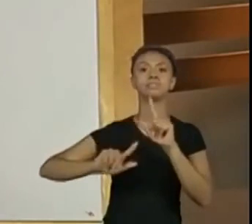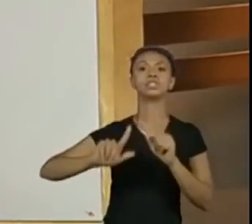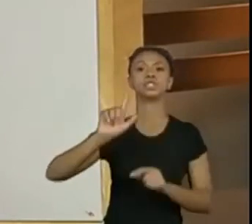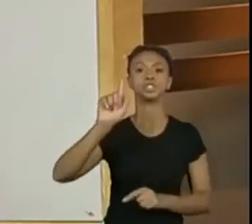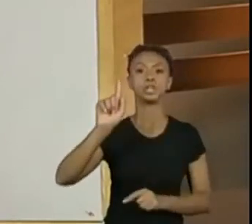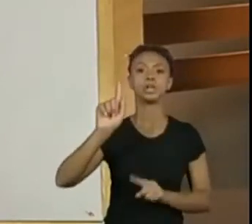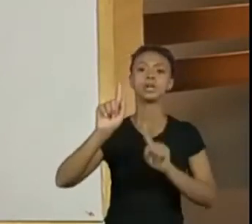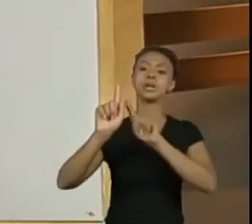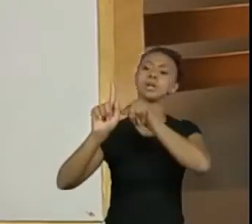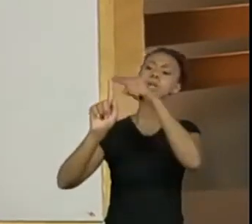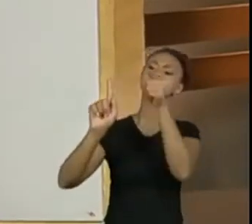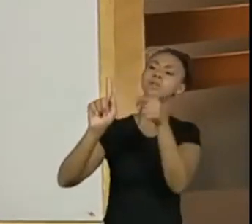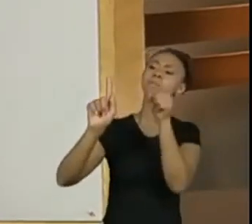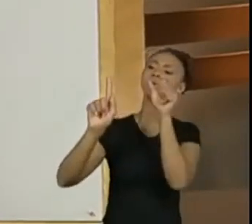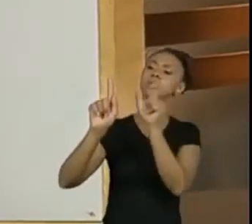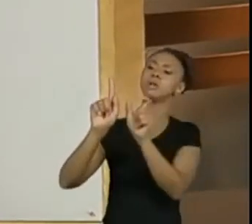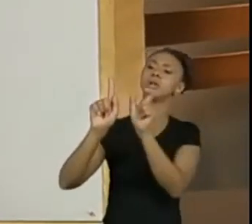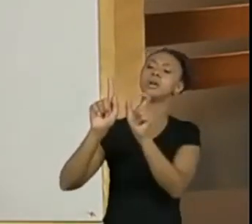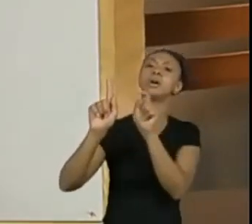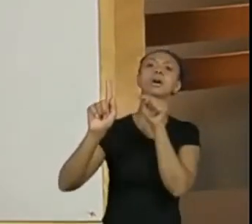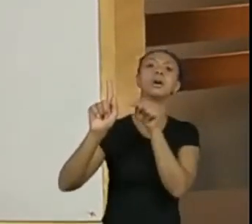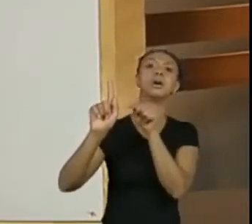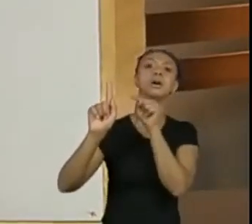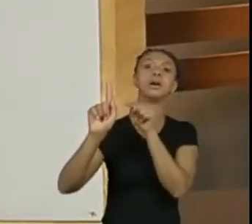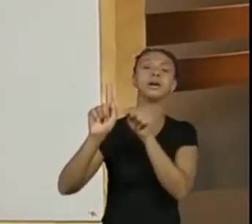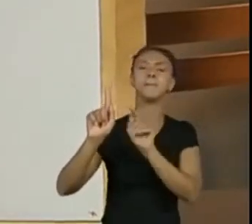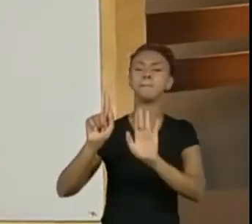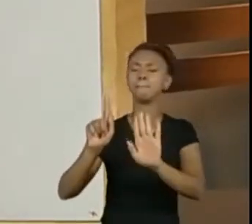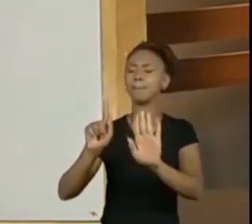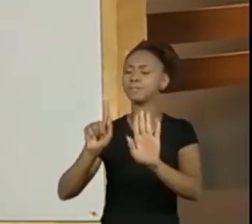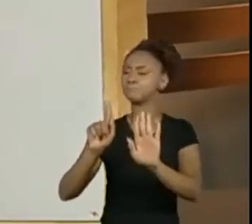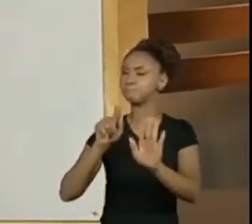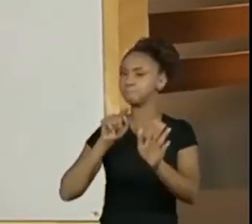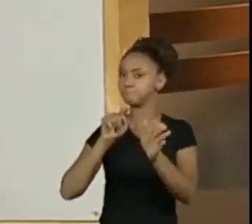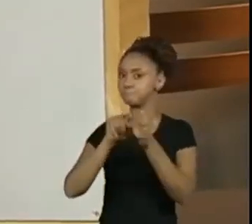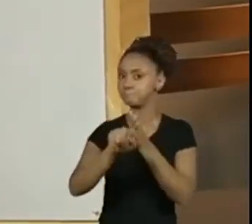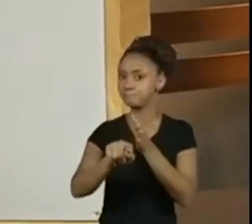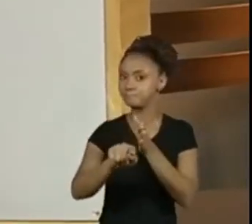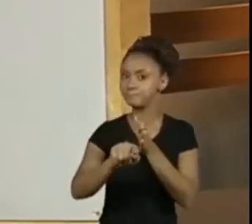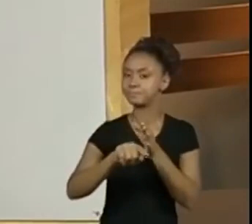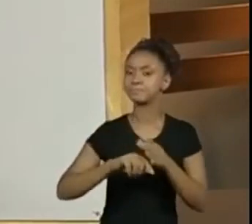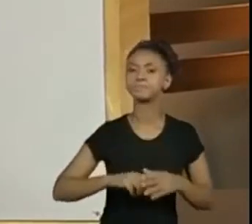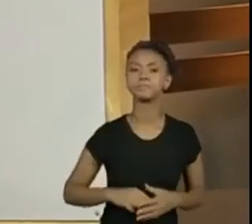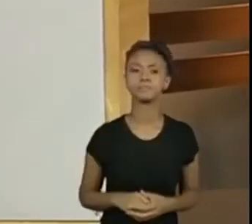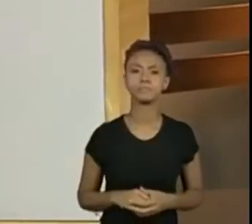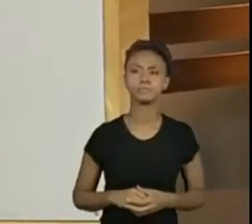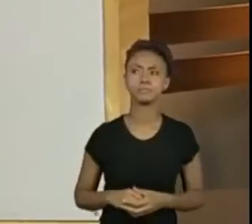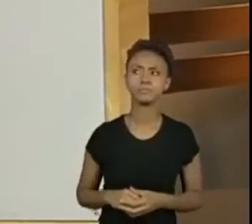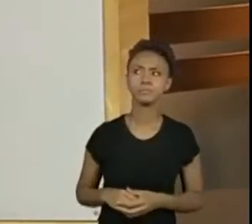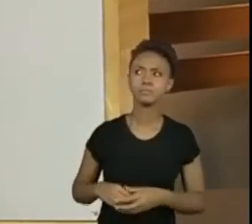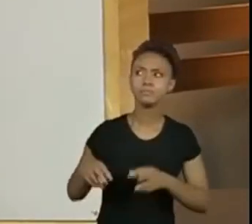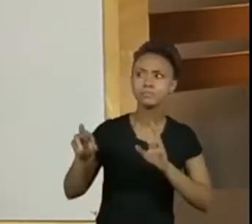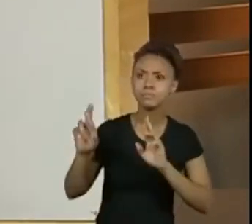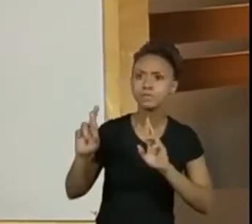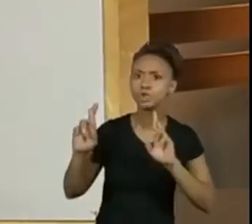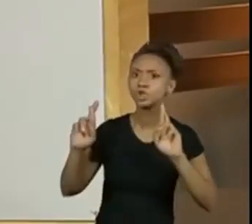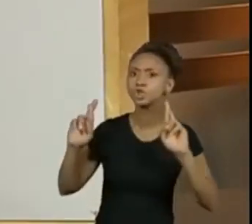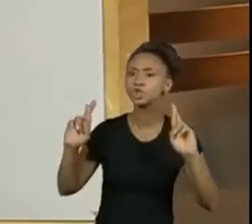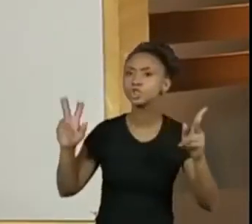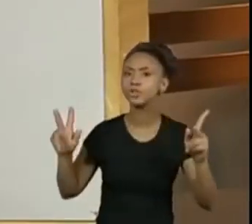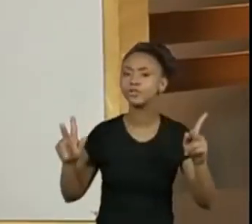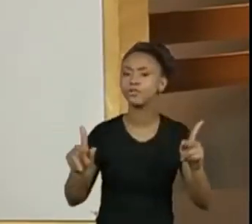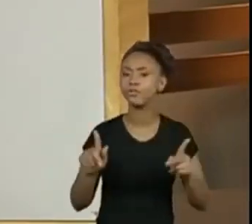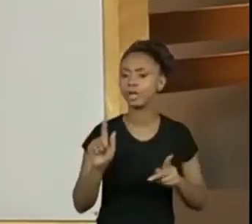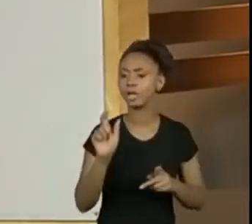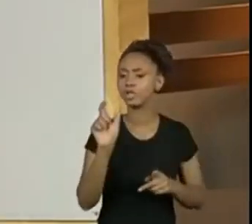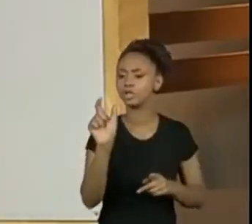para a letra seguinte. Agora pergunto para vocês, muda alguma coisa a letra